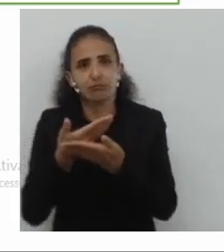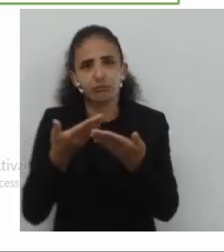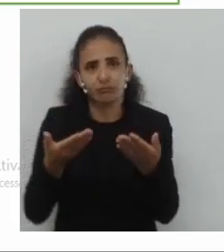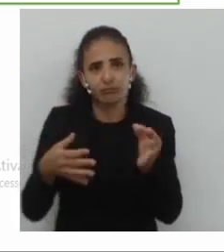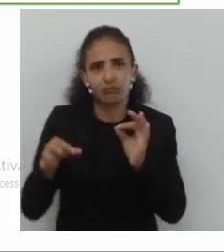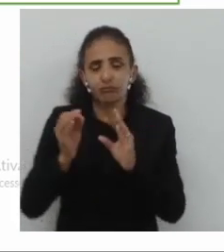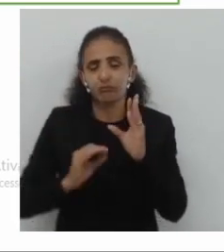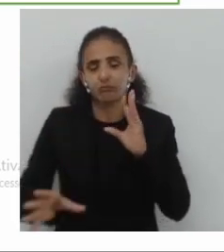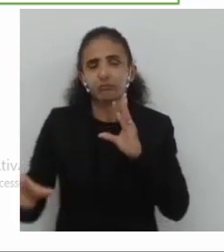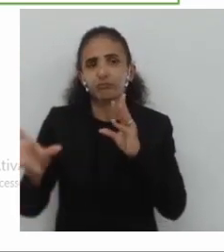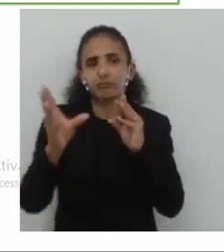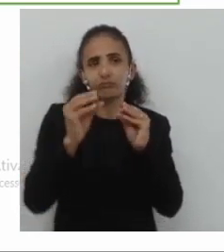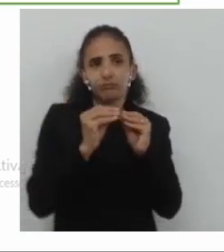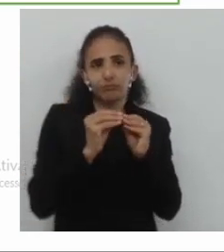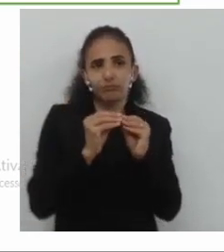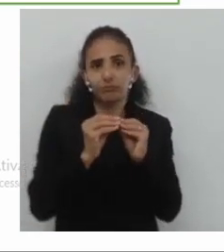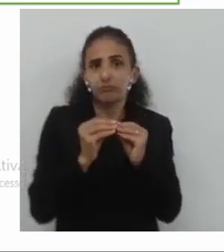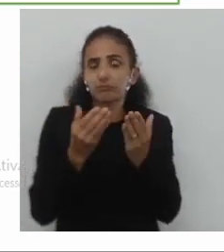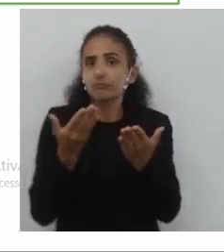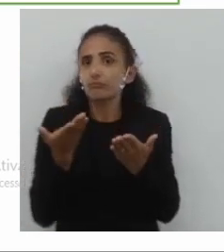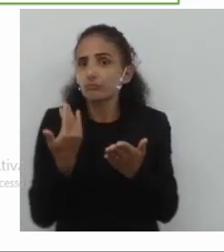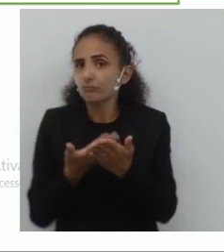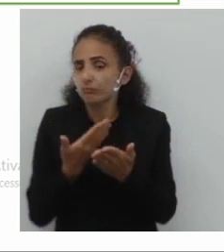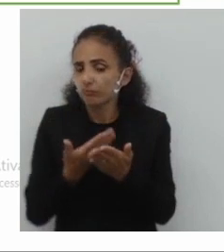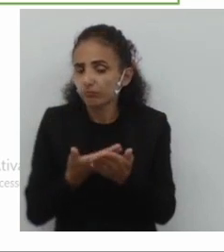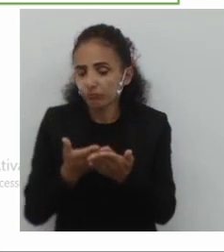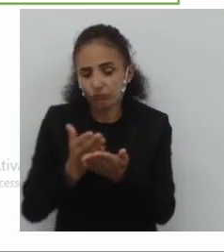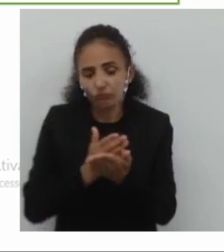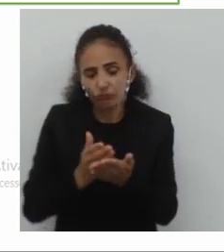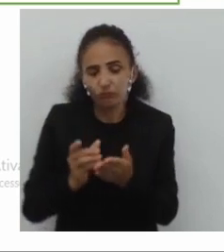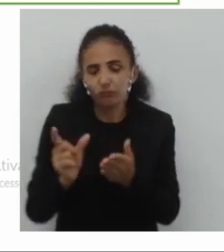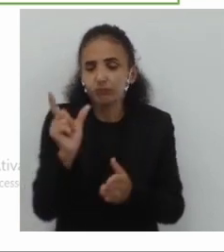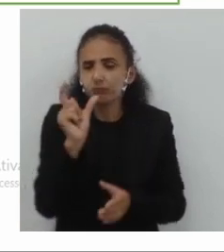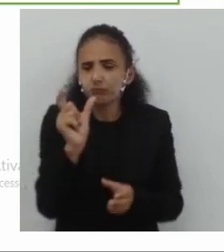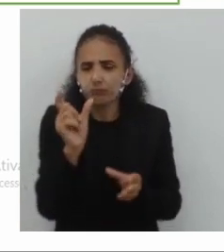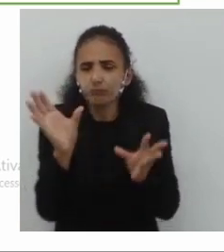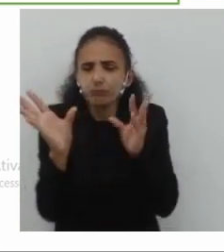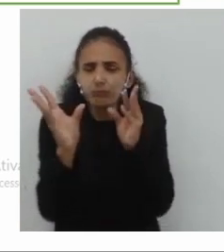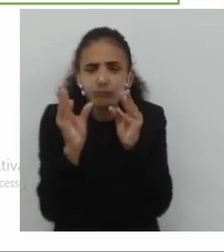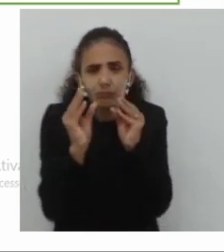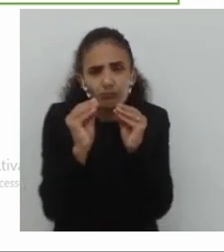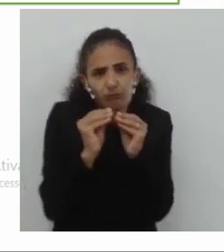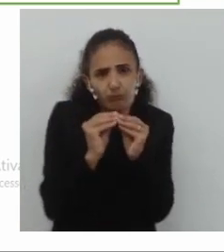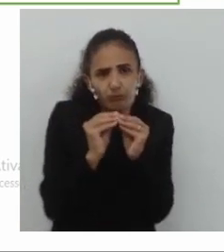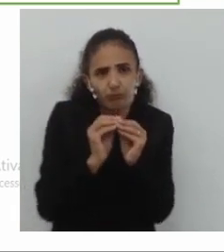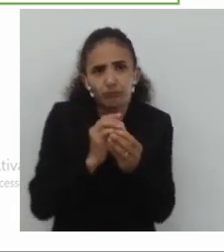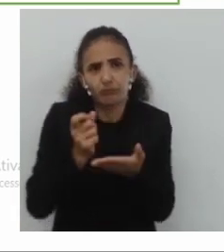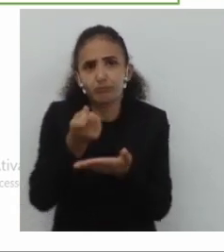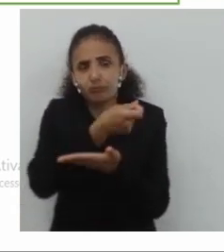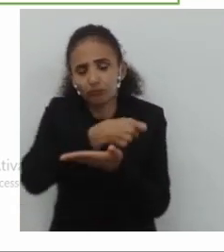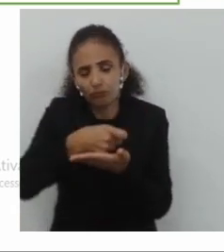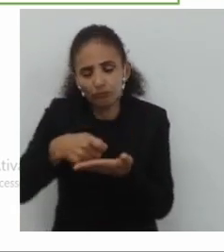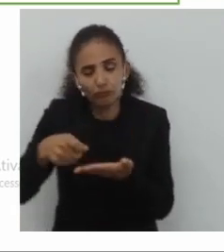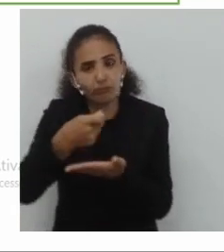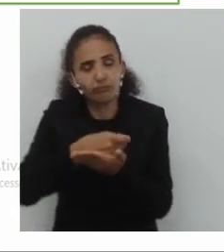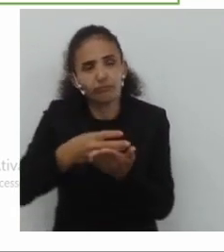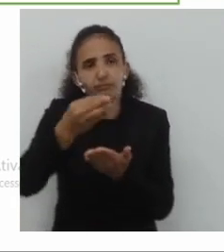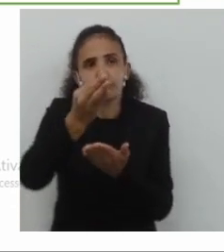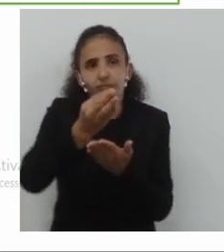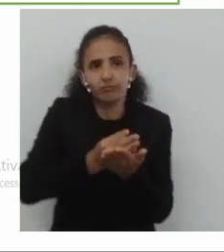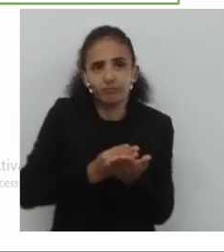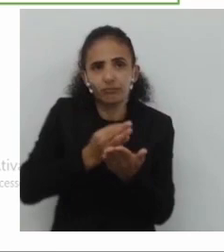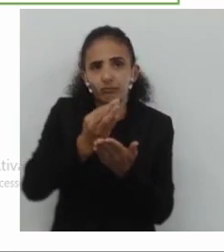referir-se a, resumir, recapitular em poucas palavras, Transcorrer é copiar